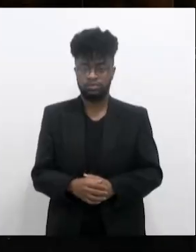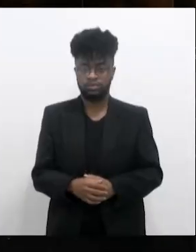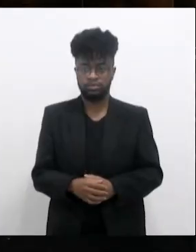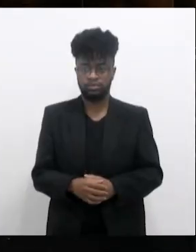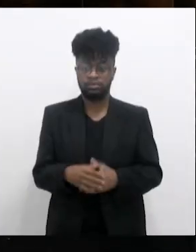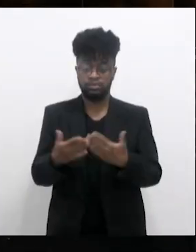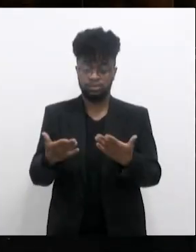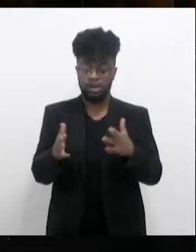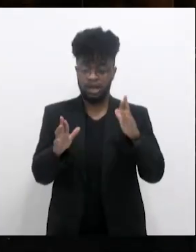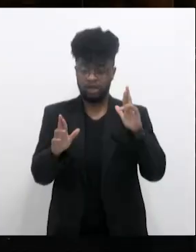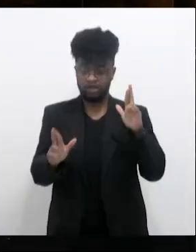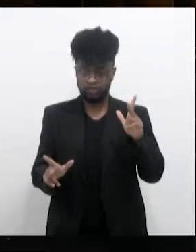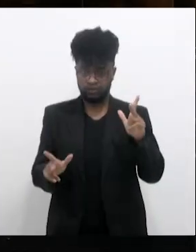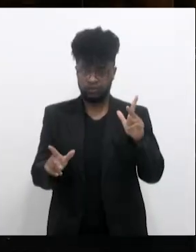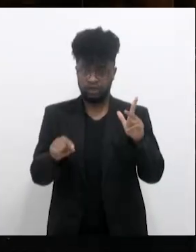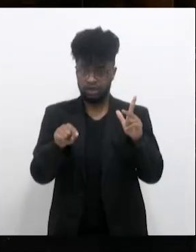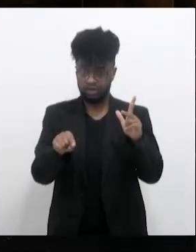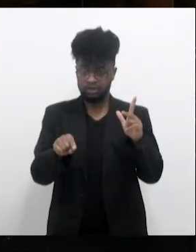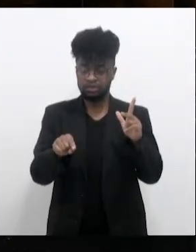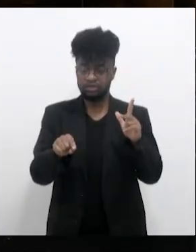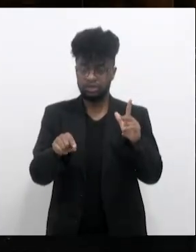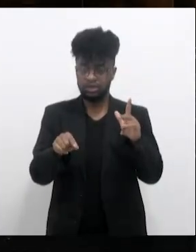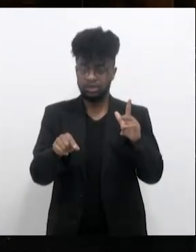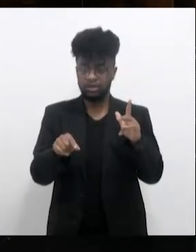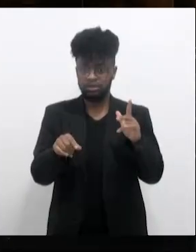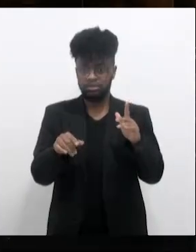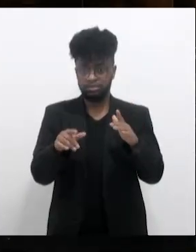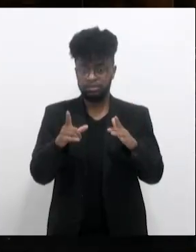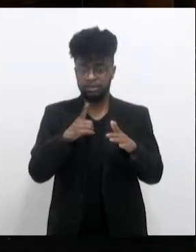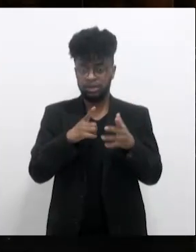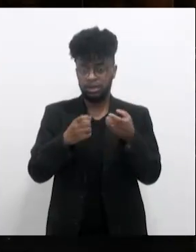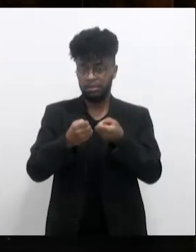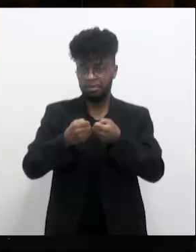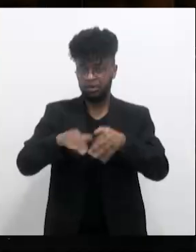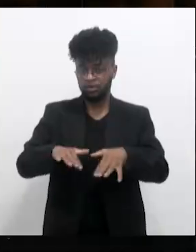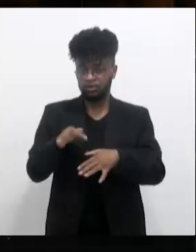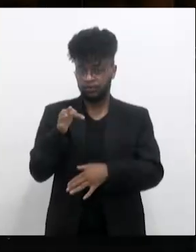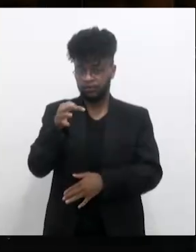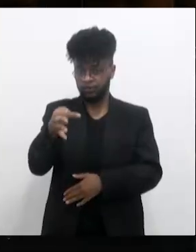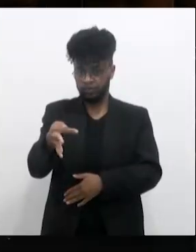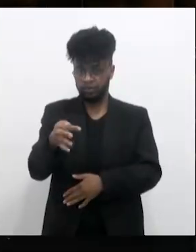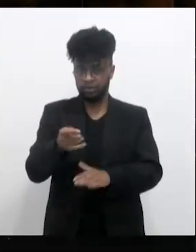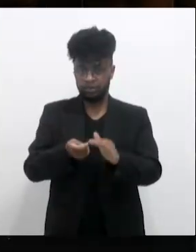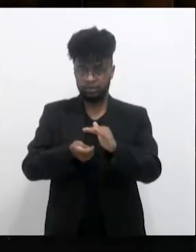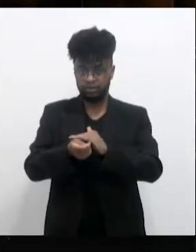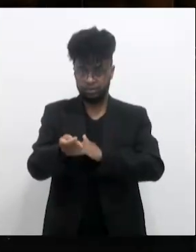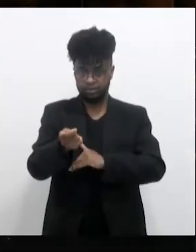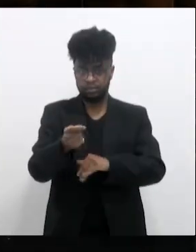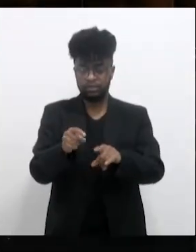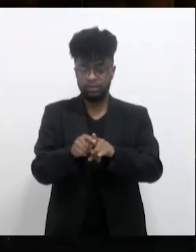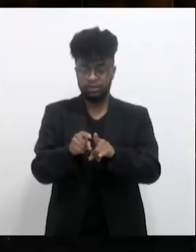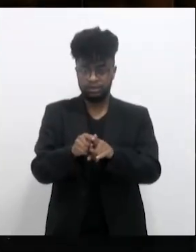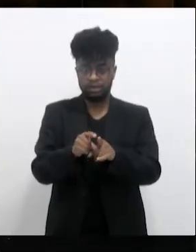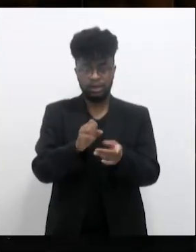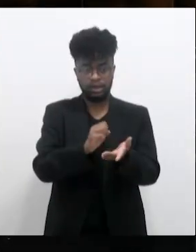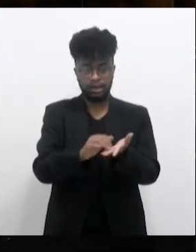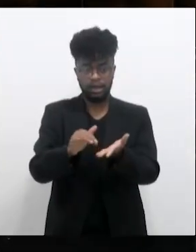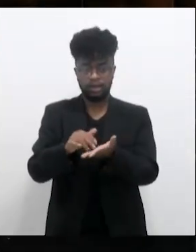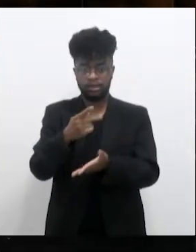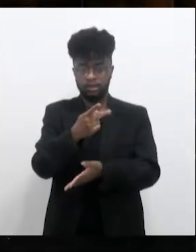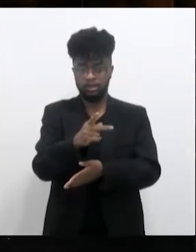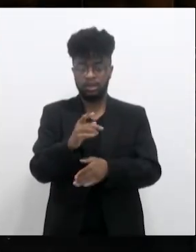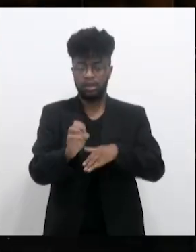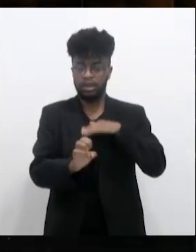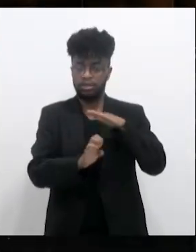esta diferença teria dado um prejuízo futuro de investimentos e outorga para a